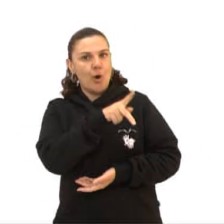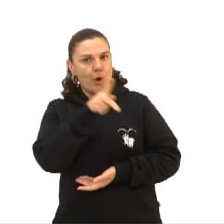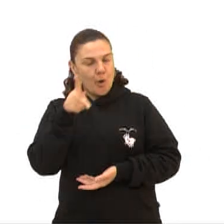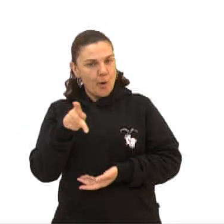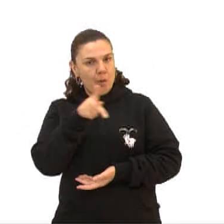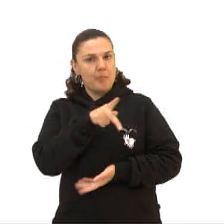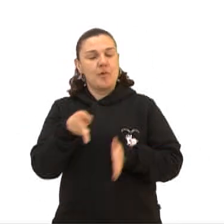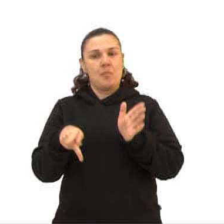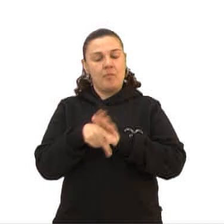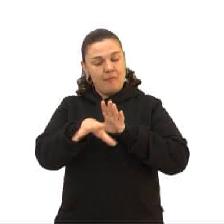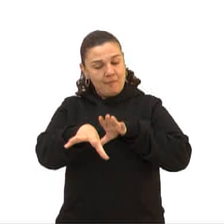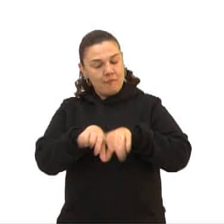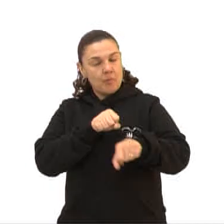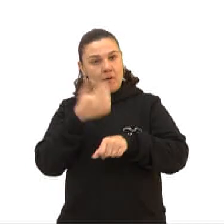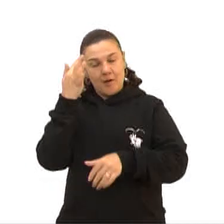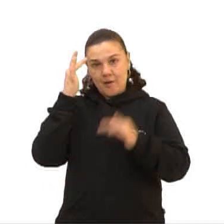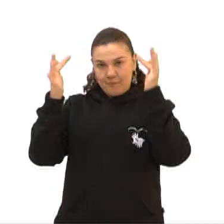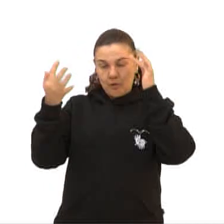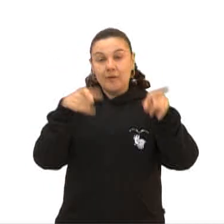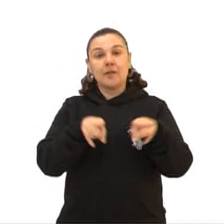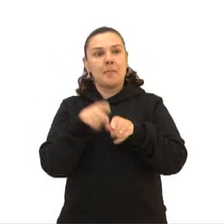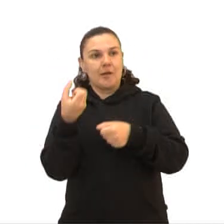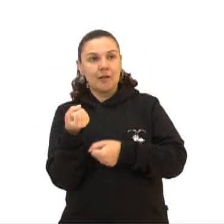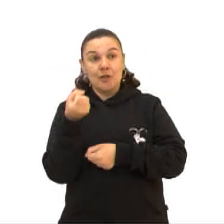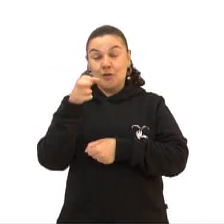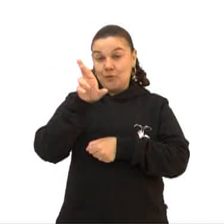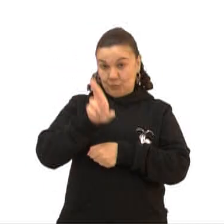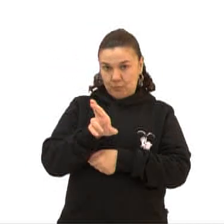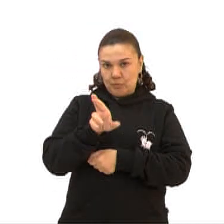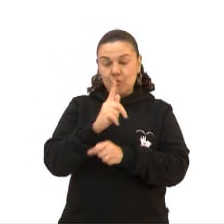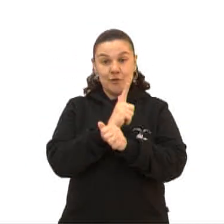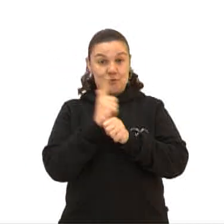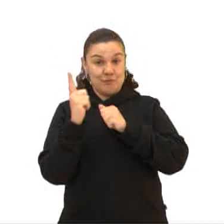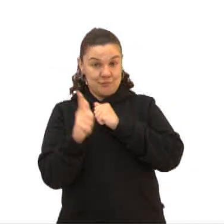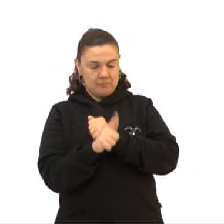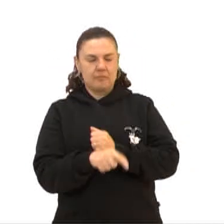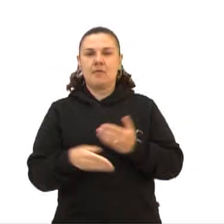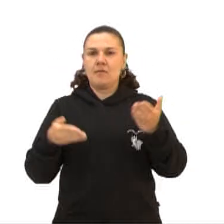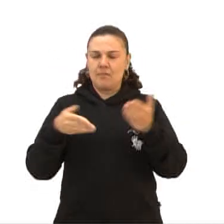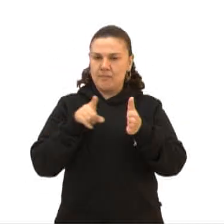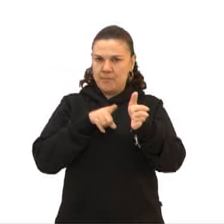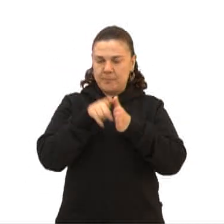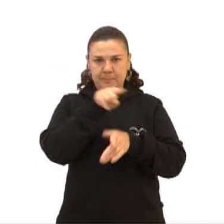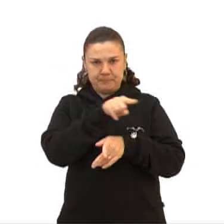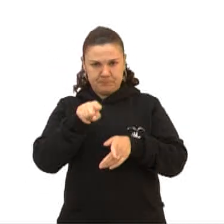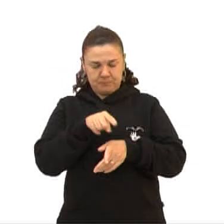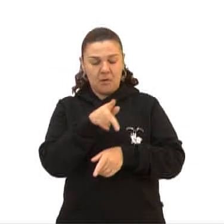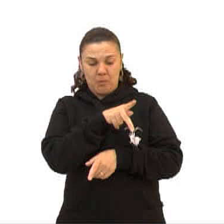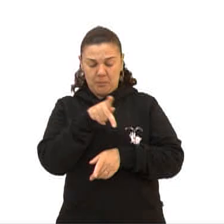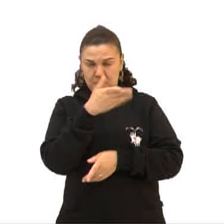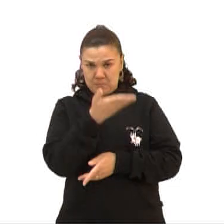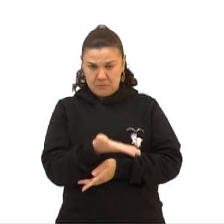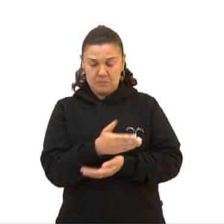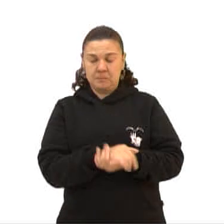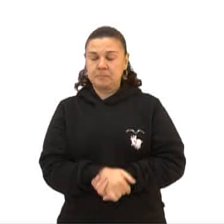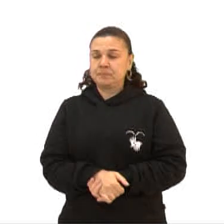graduado em filosofia e que é doutor em geografia. Então, nós queríamos perguntar agora, professor Eloy, sobre a